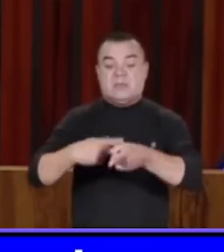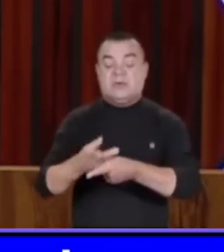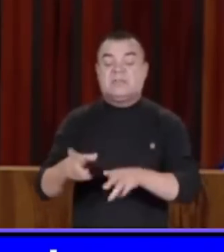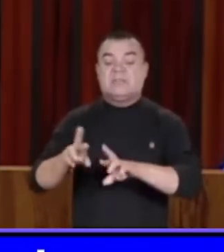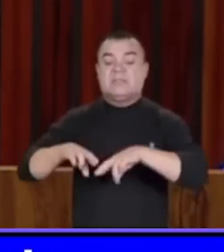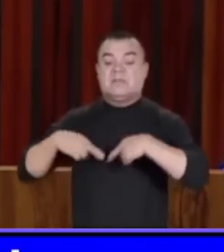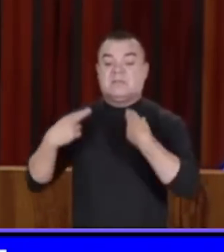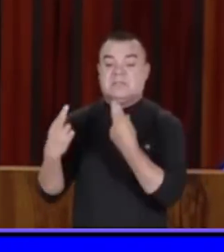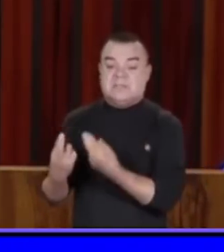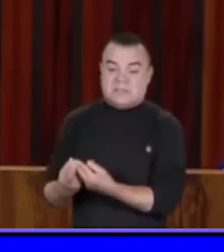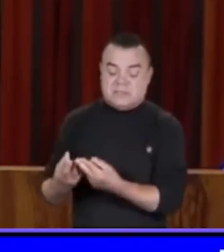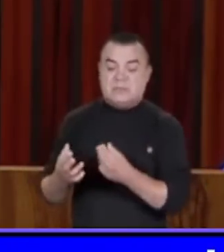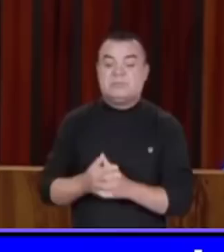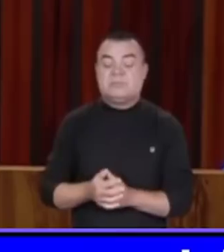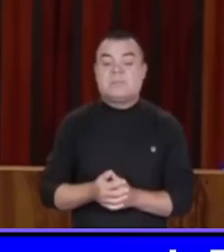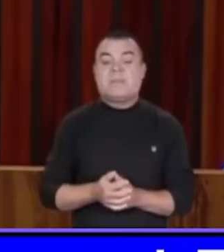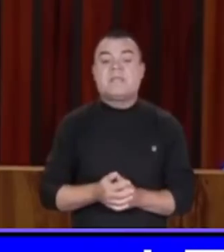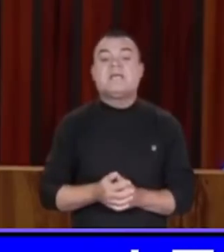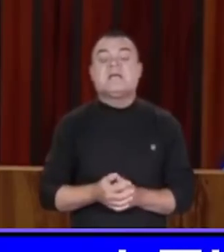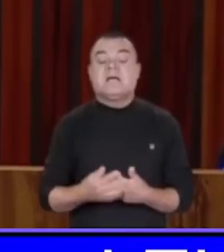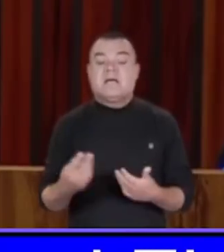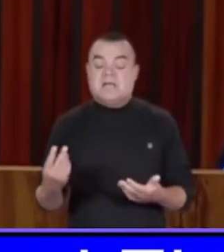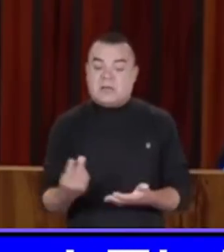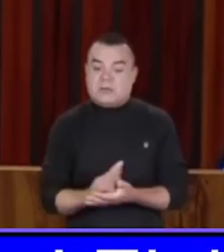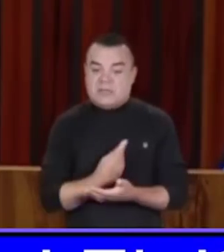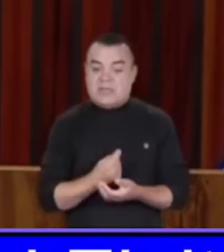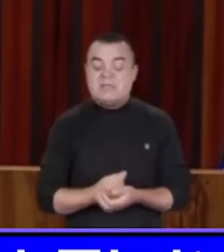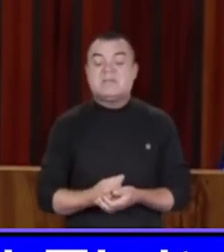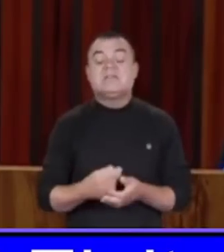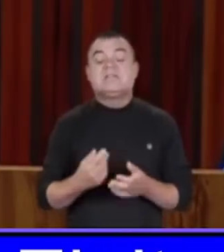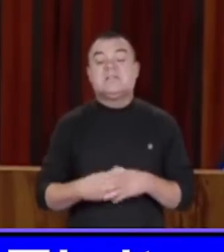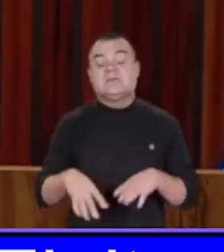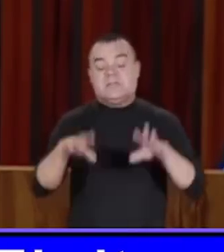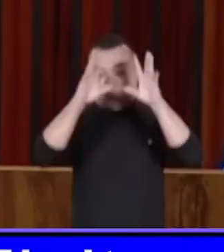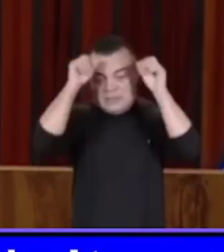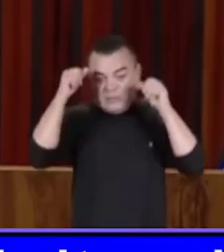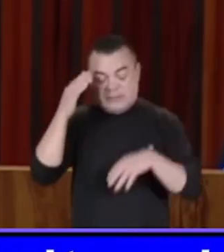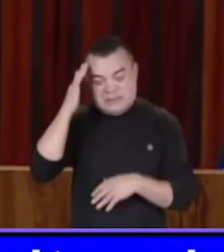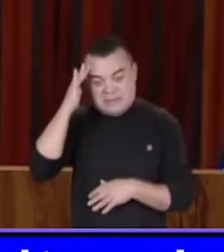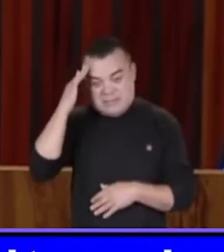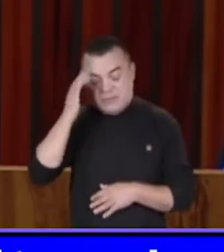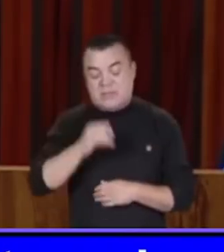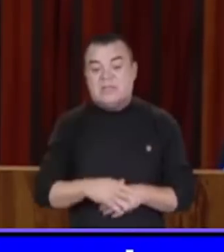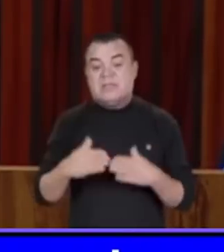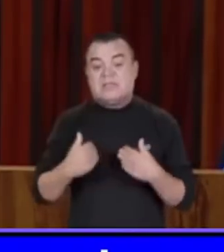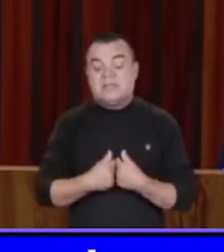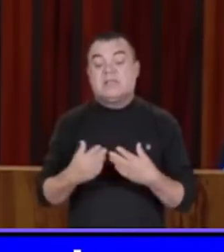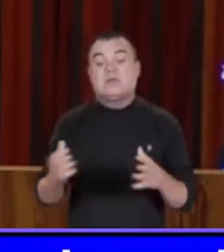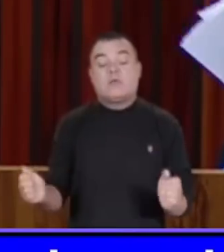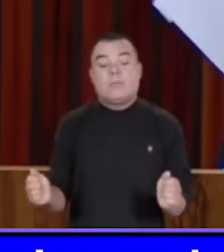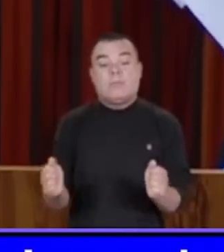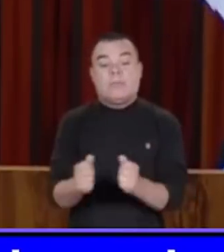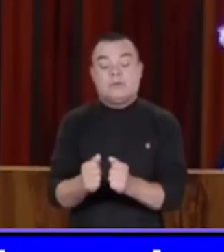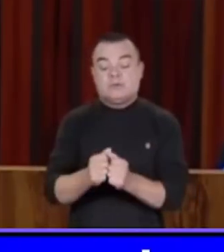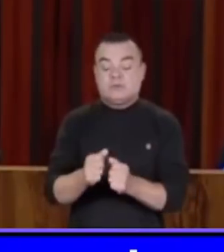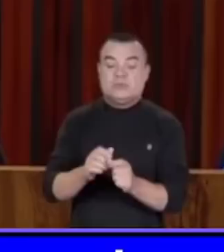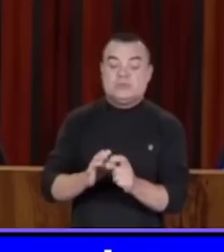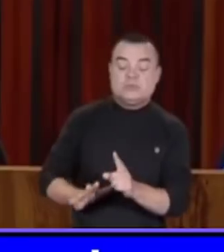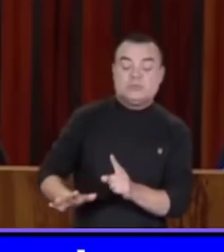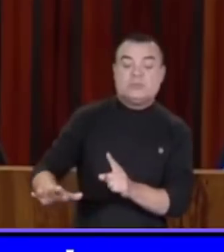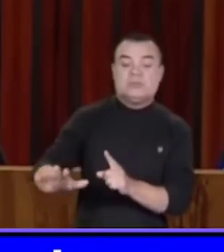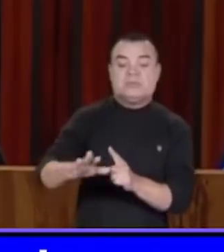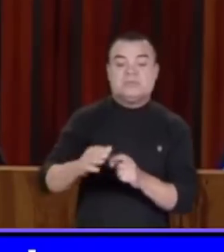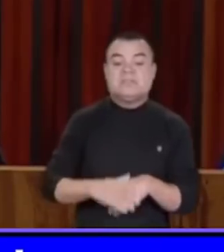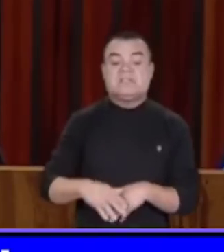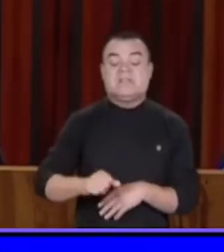reunião, circunstâncias que o tribunal entendeu que compõem o âmbito de cognoscibilidade desta